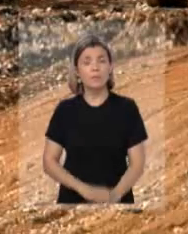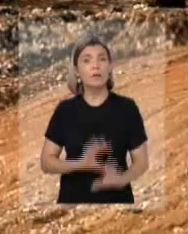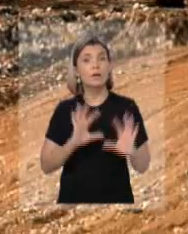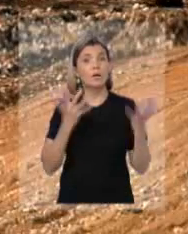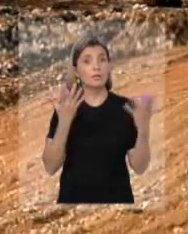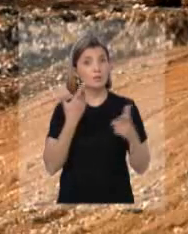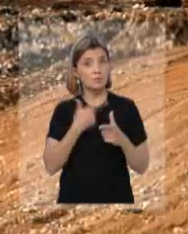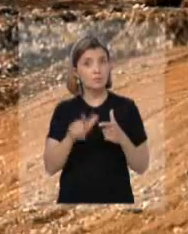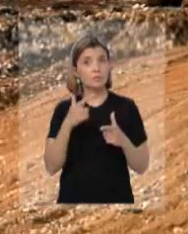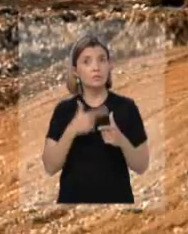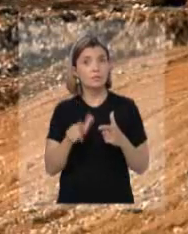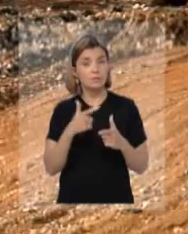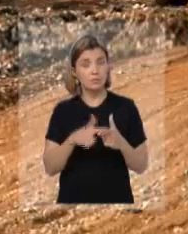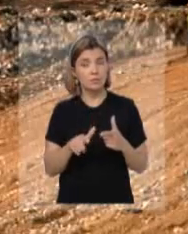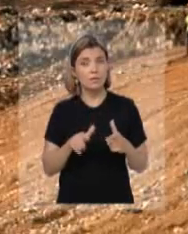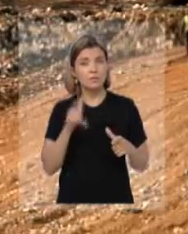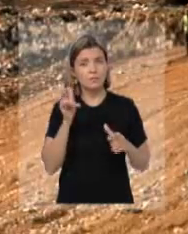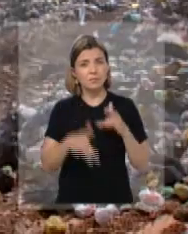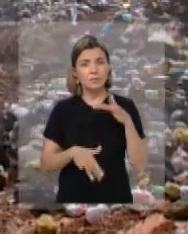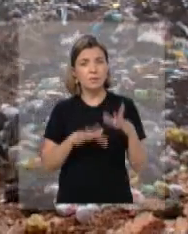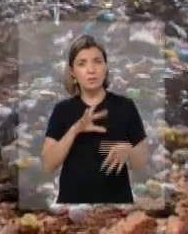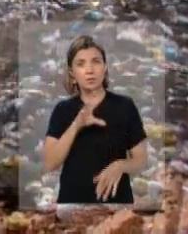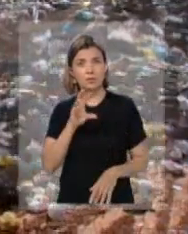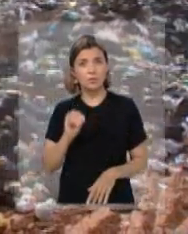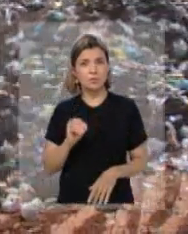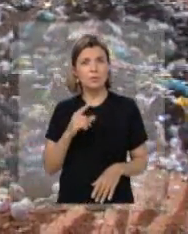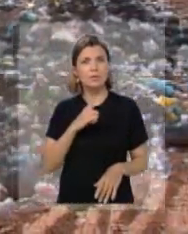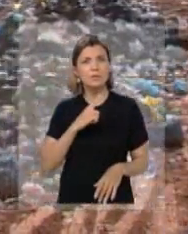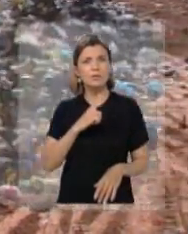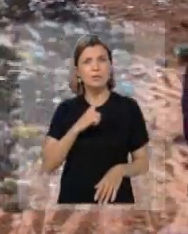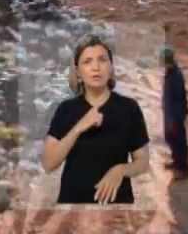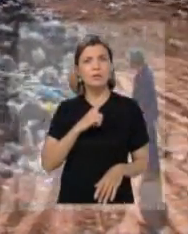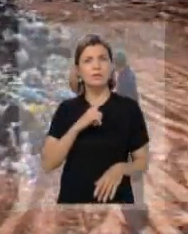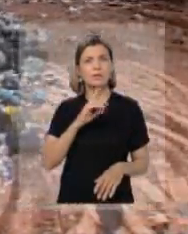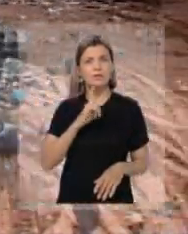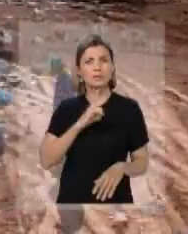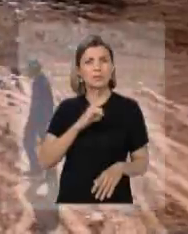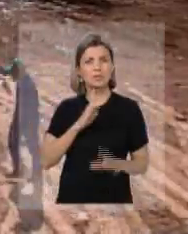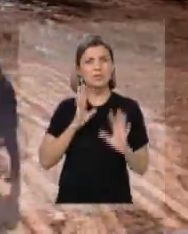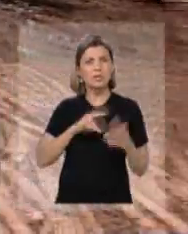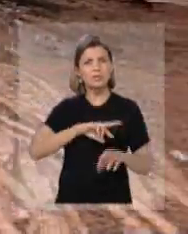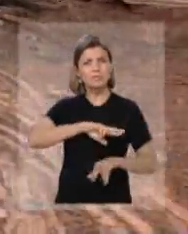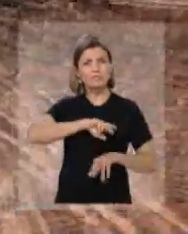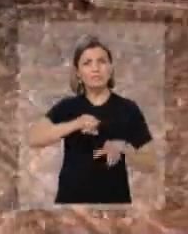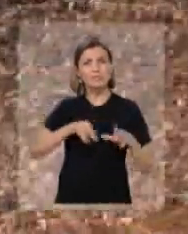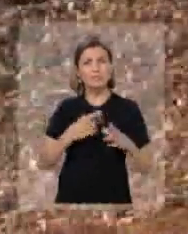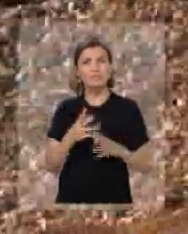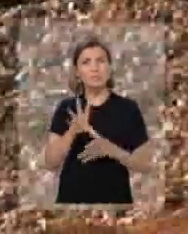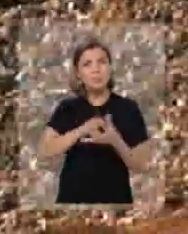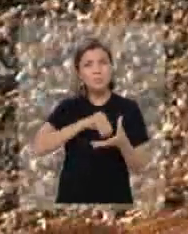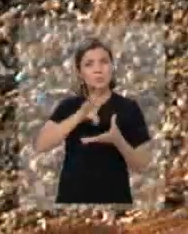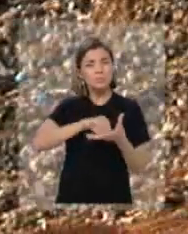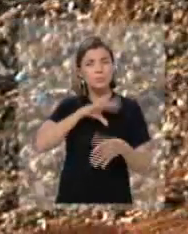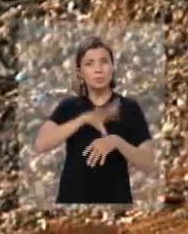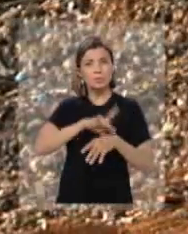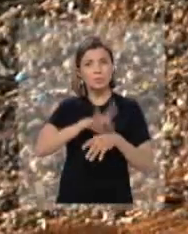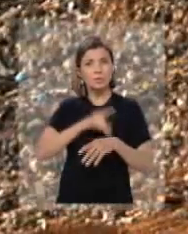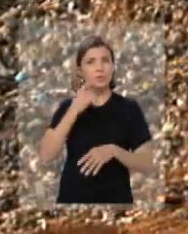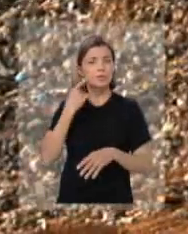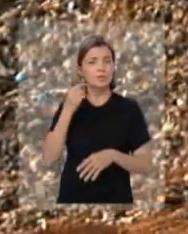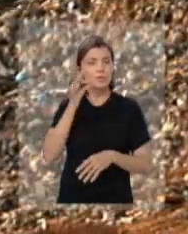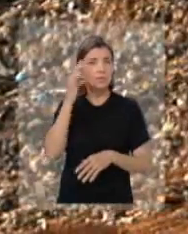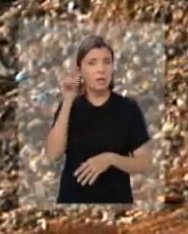Além de tudo isso, ainda temos um outro sério problema. O lixo é um ótimo ambiente para a reprodução de vetores de diversas